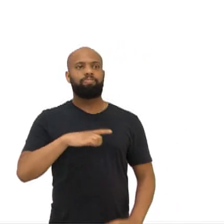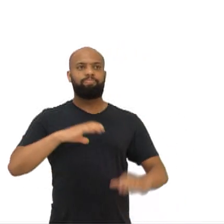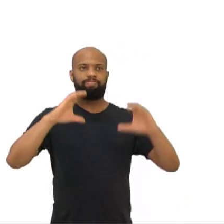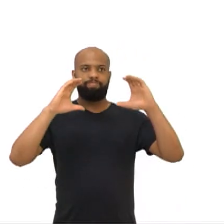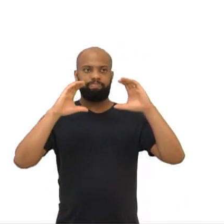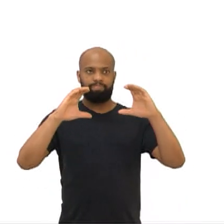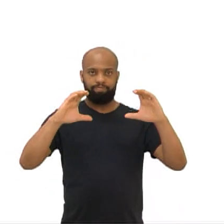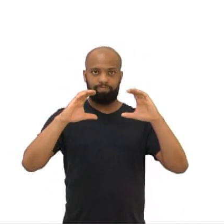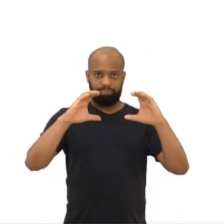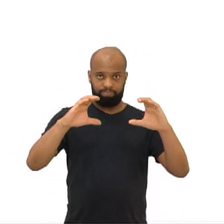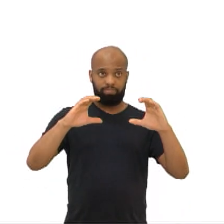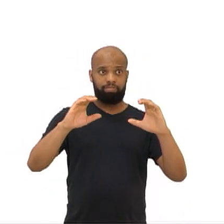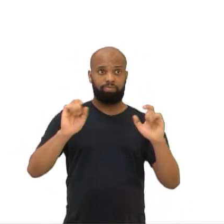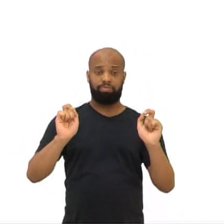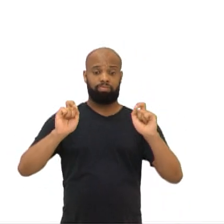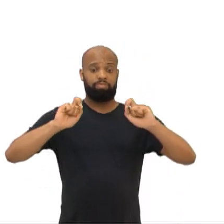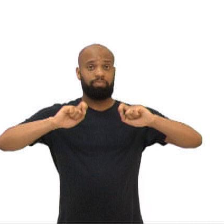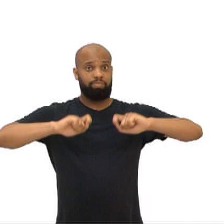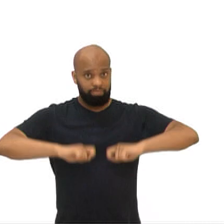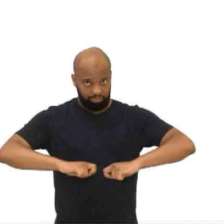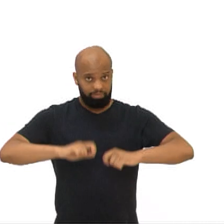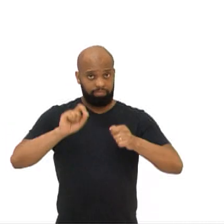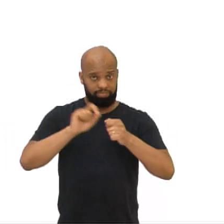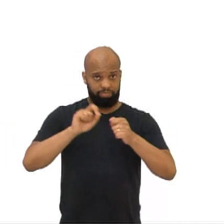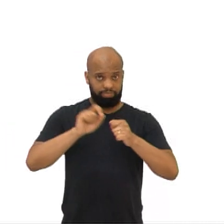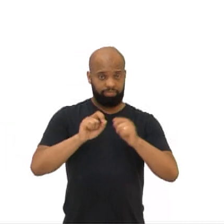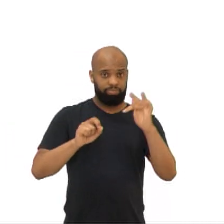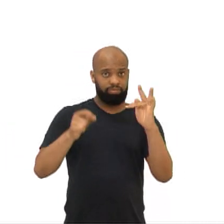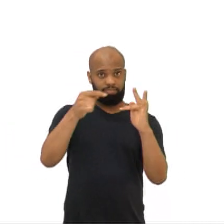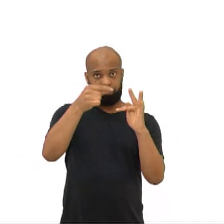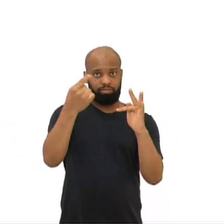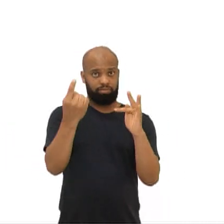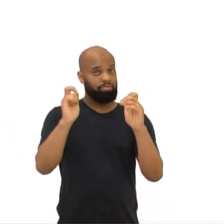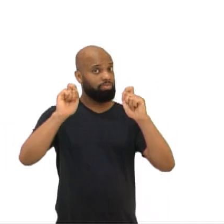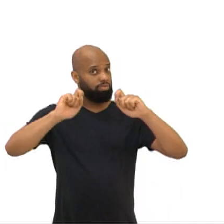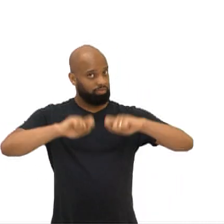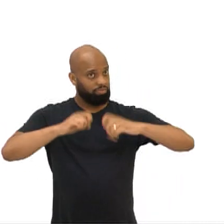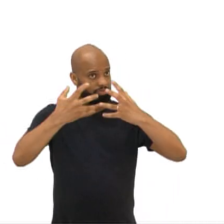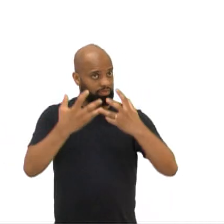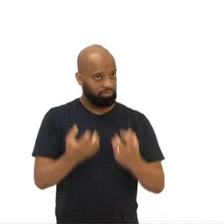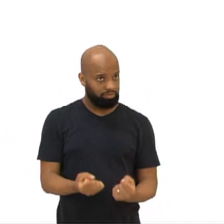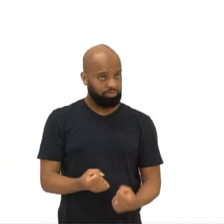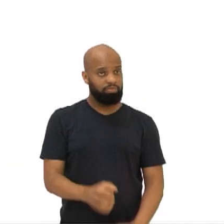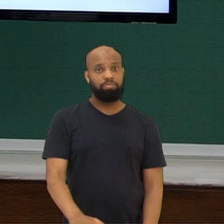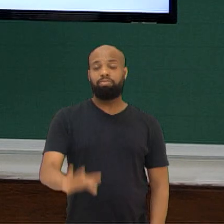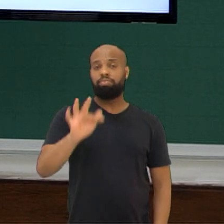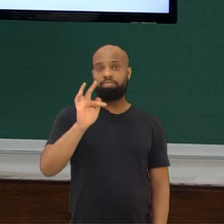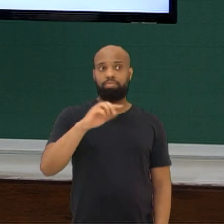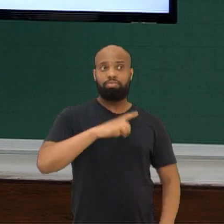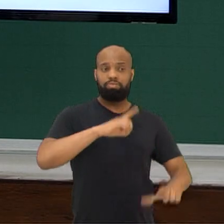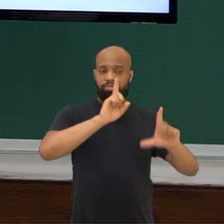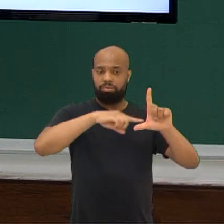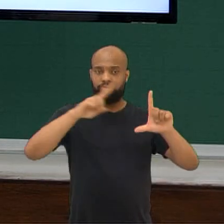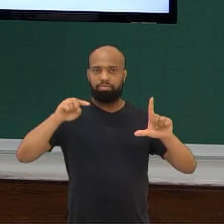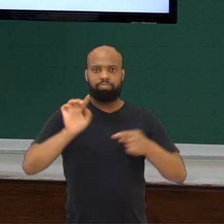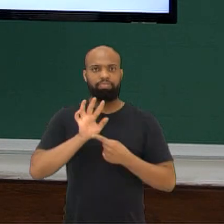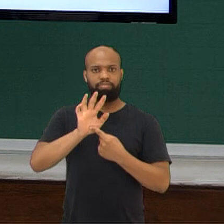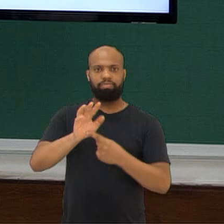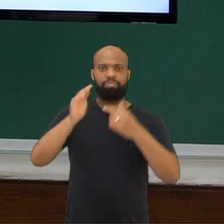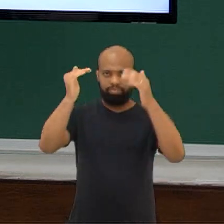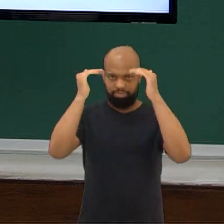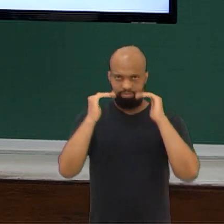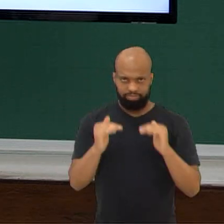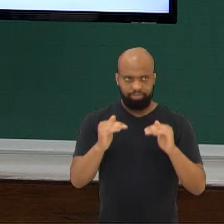função inversível, então ele está dizendo que ela tem uma inversa, f, cujo gráfico é